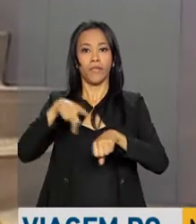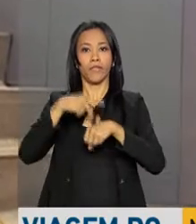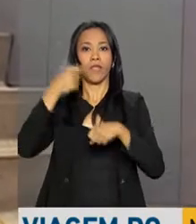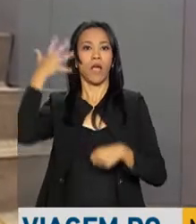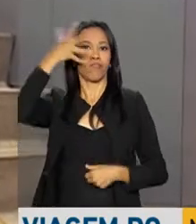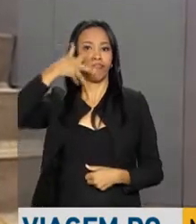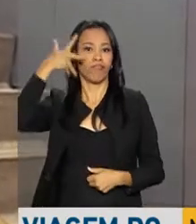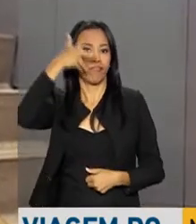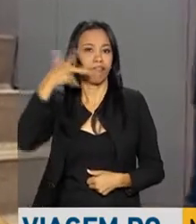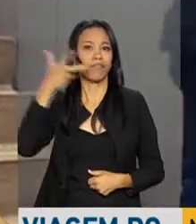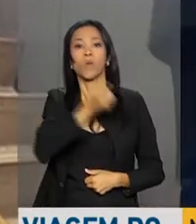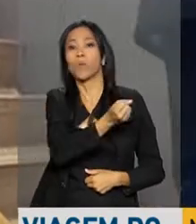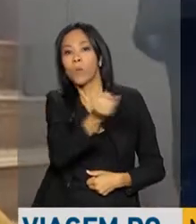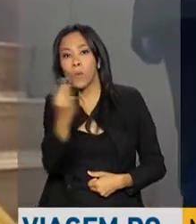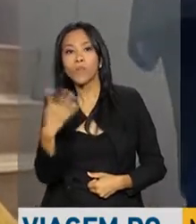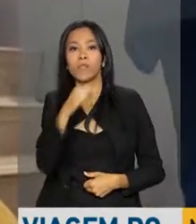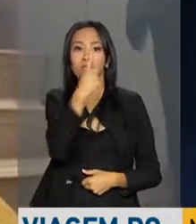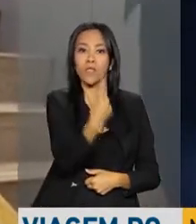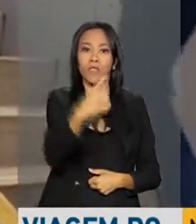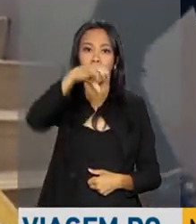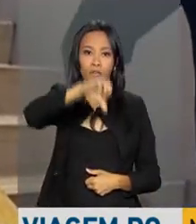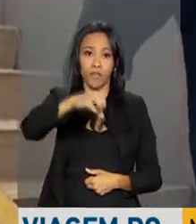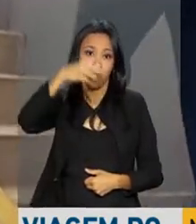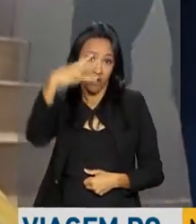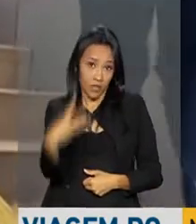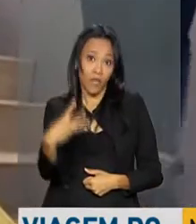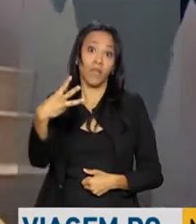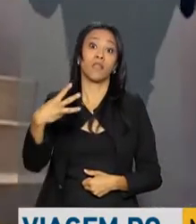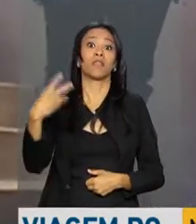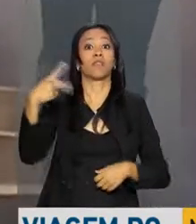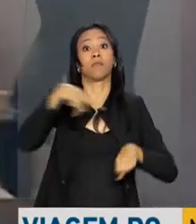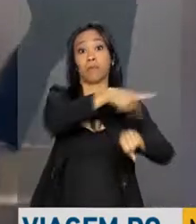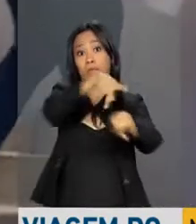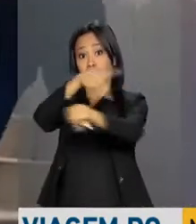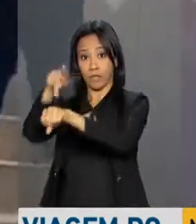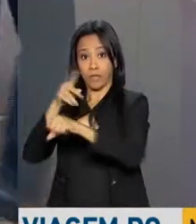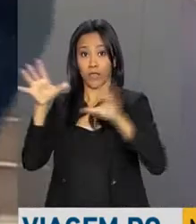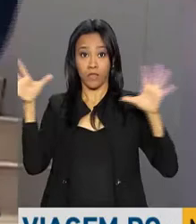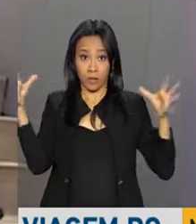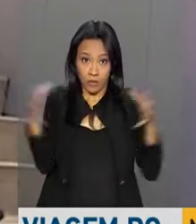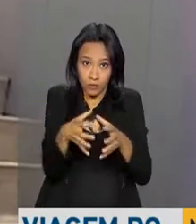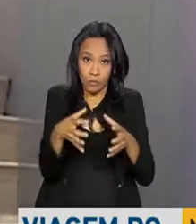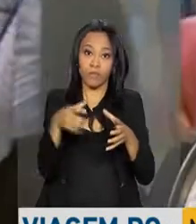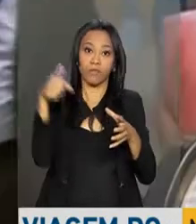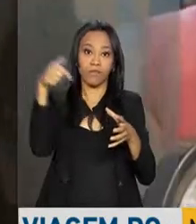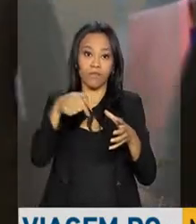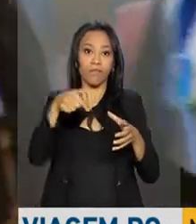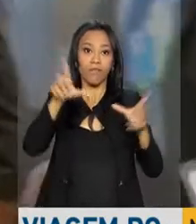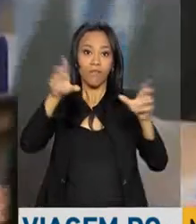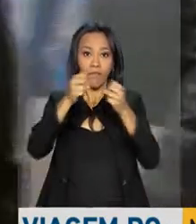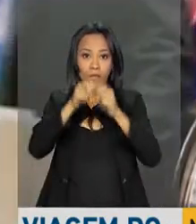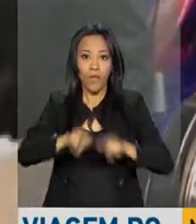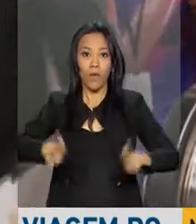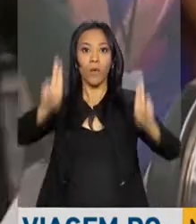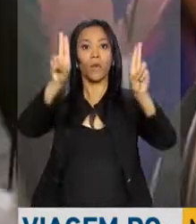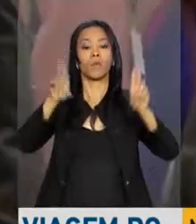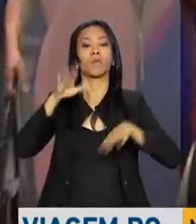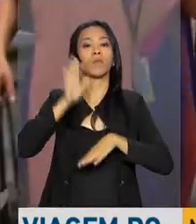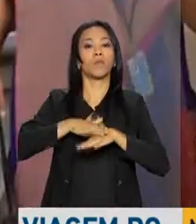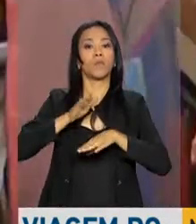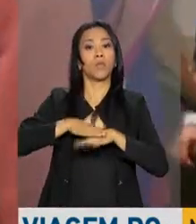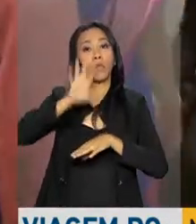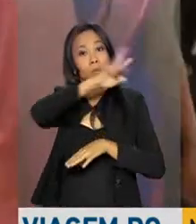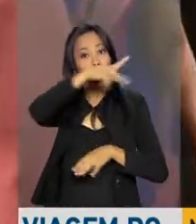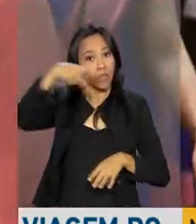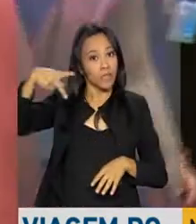os chefes dos 193 Estados-membros da Organização das Nações Unidas. Segundo o presidente, o Brasil vai